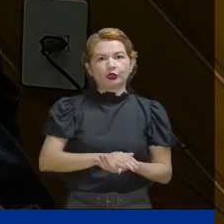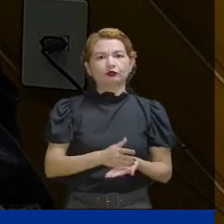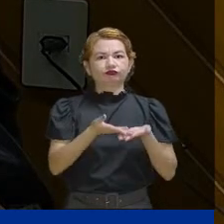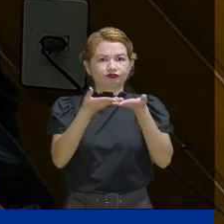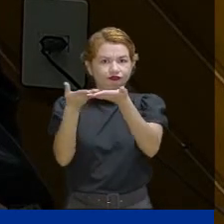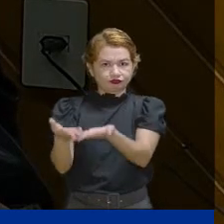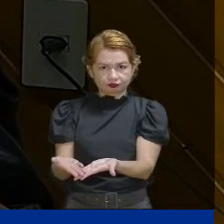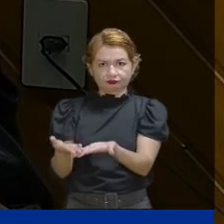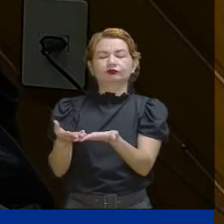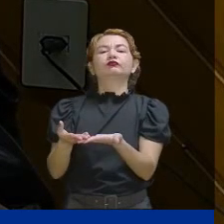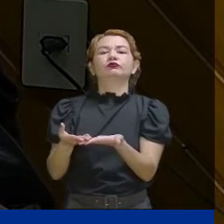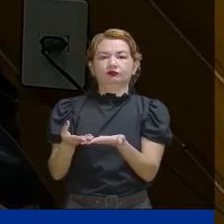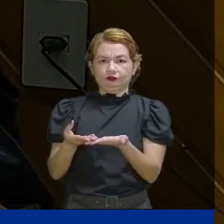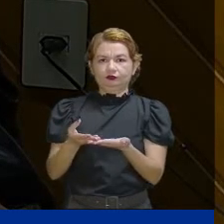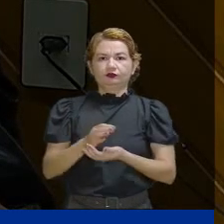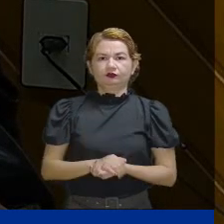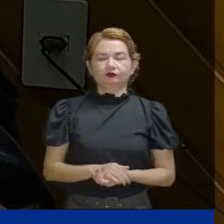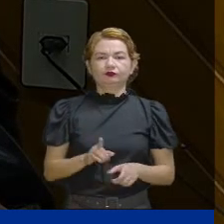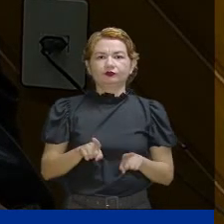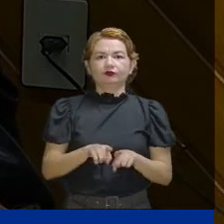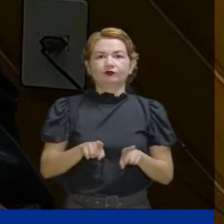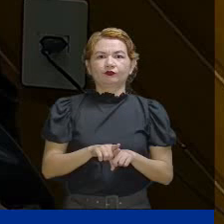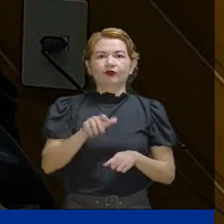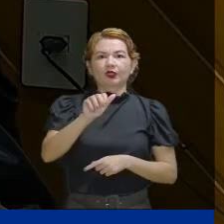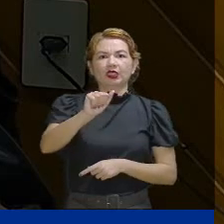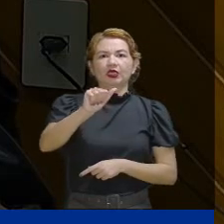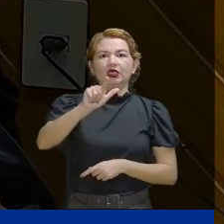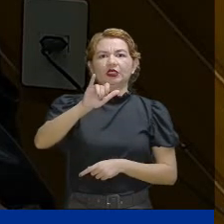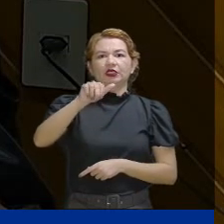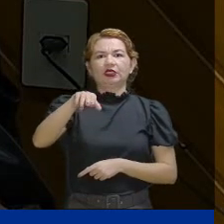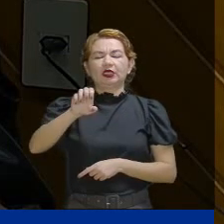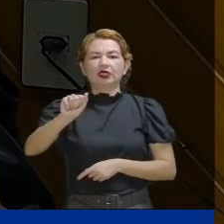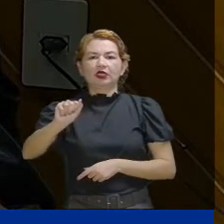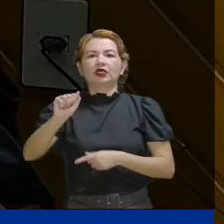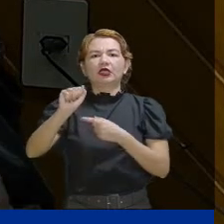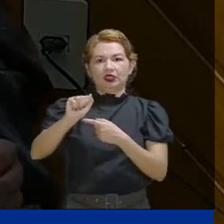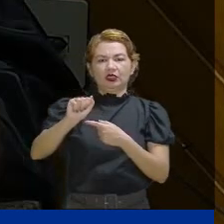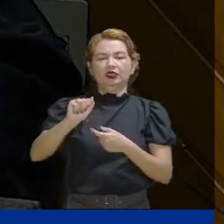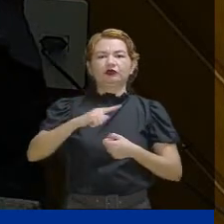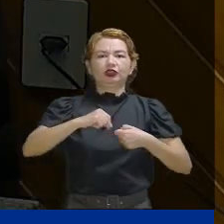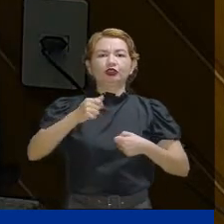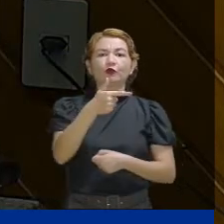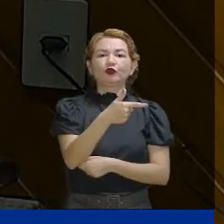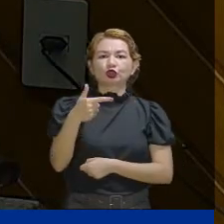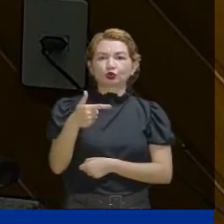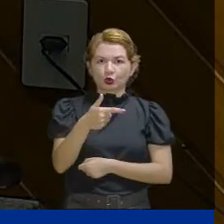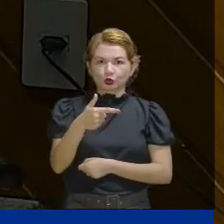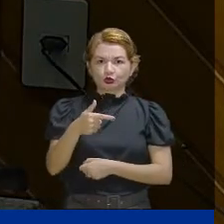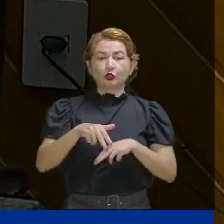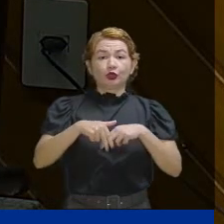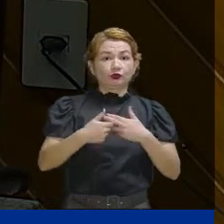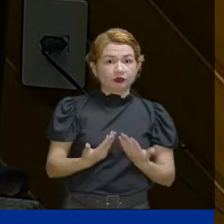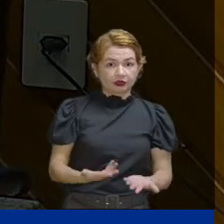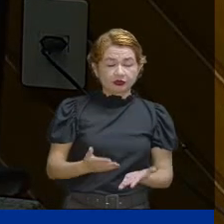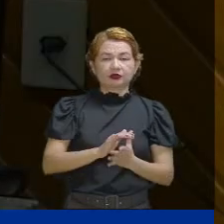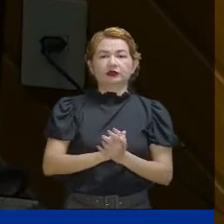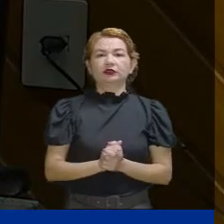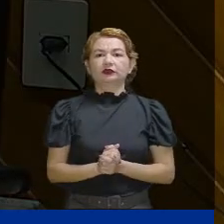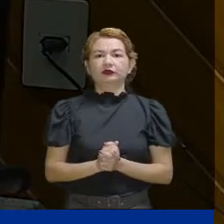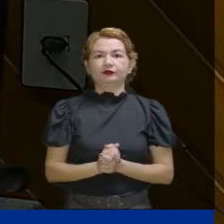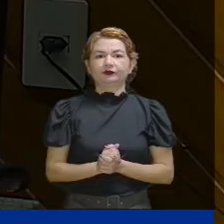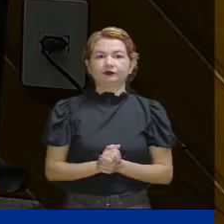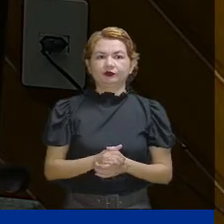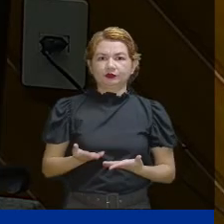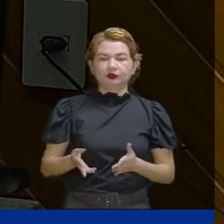instruem. Também está na linha A, o inciso 1º do artigo 22. Portanto, à luz das